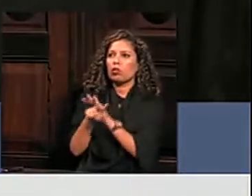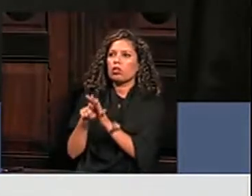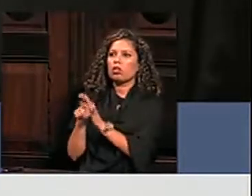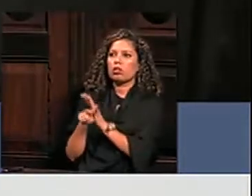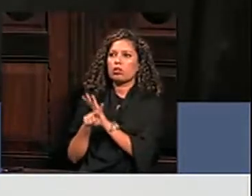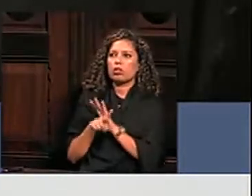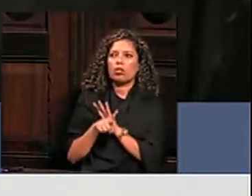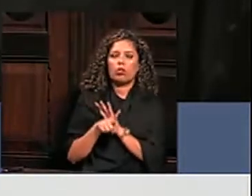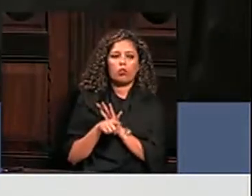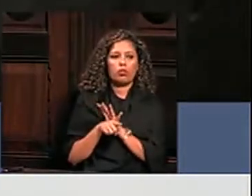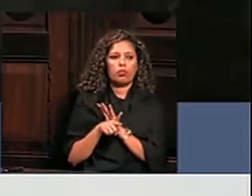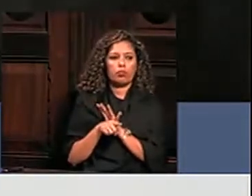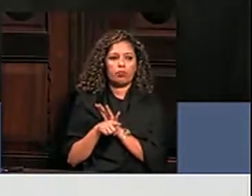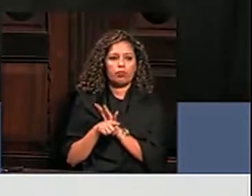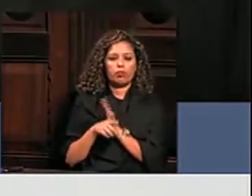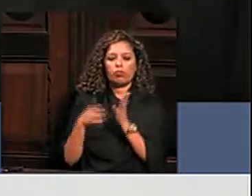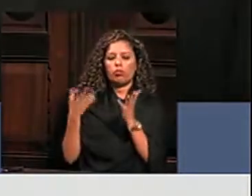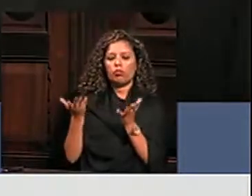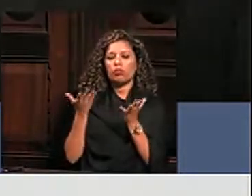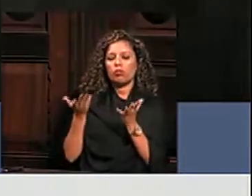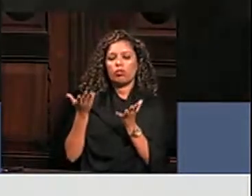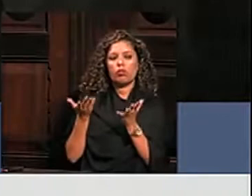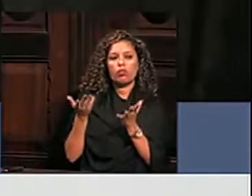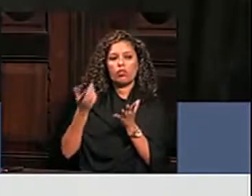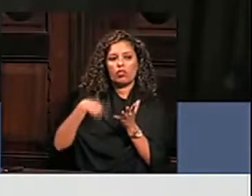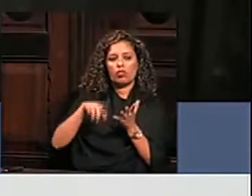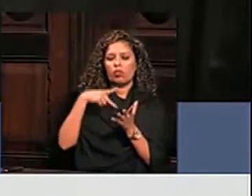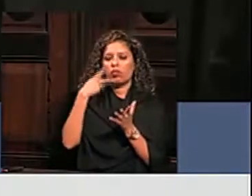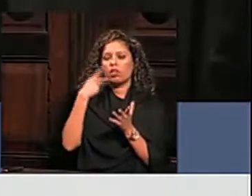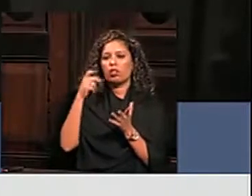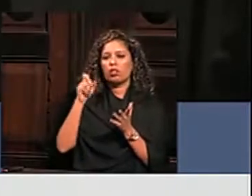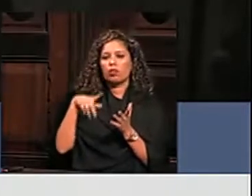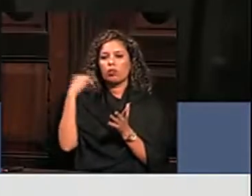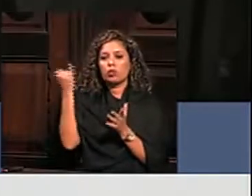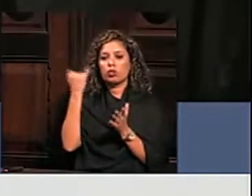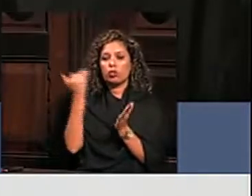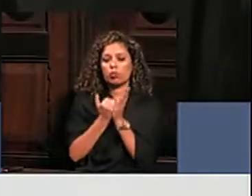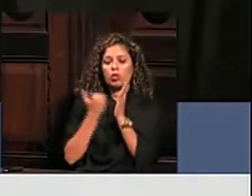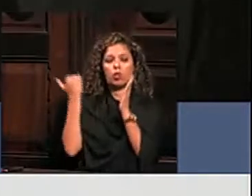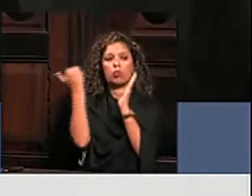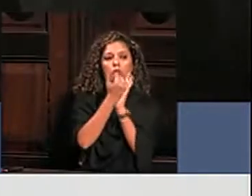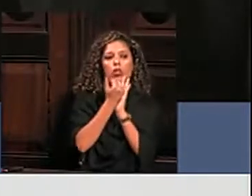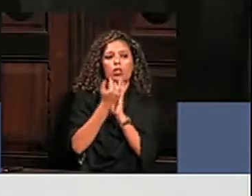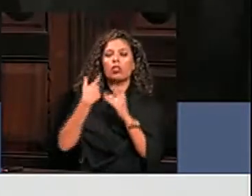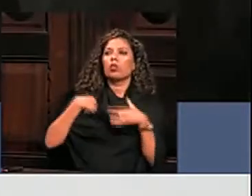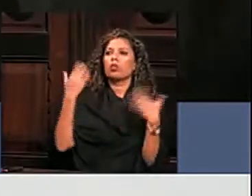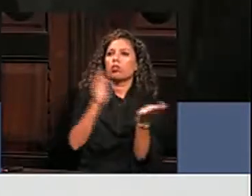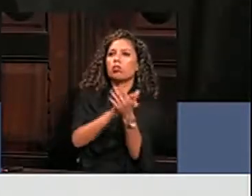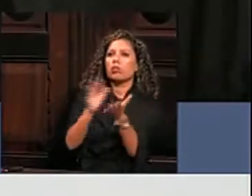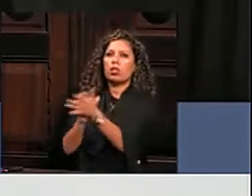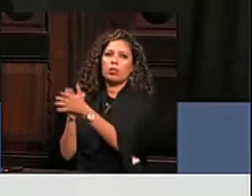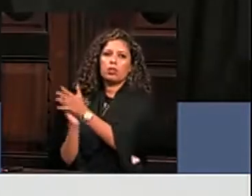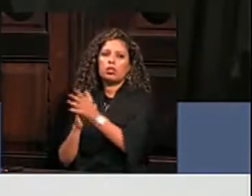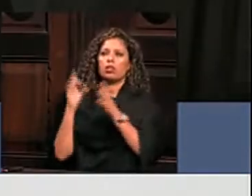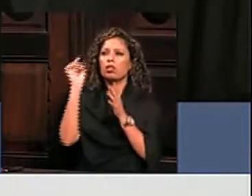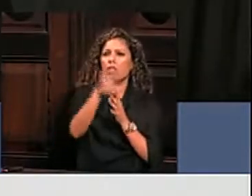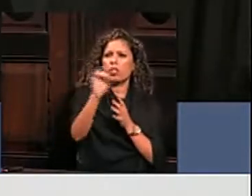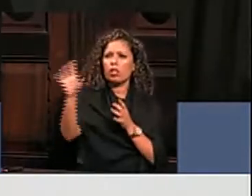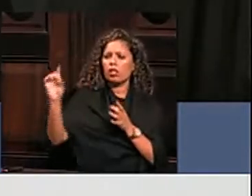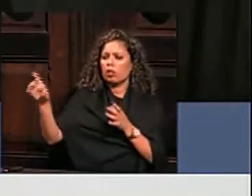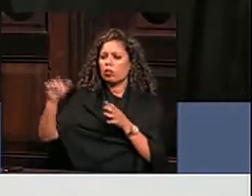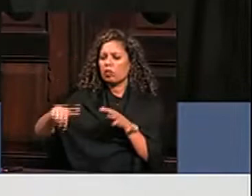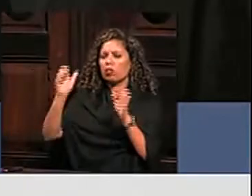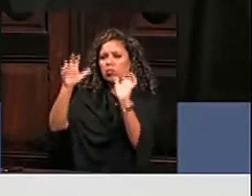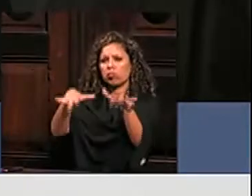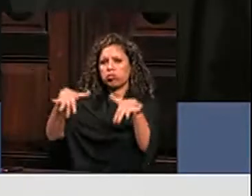consciência. Isso vai ser um grande avanço na administração. Eu queria saudar todos vocês, não